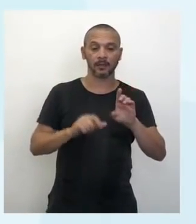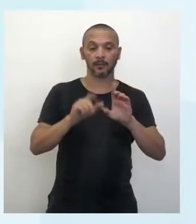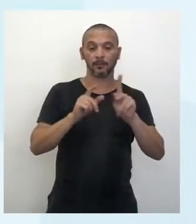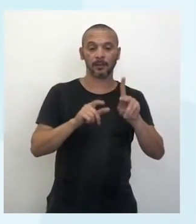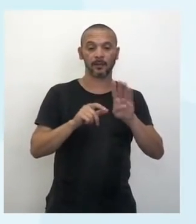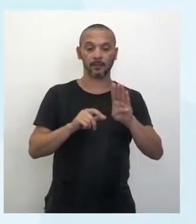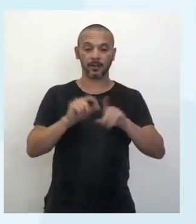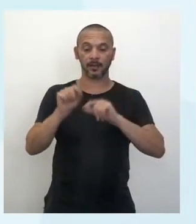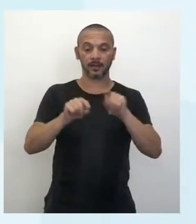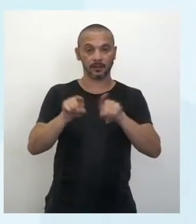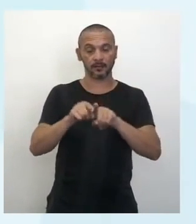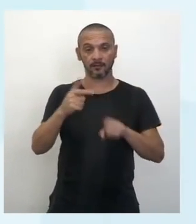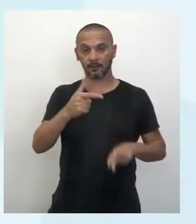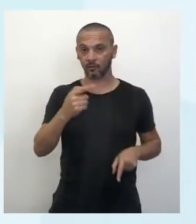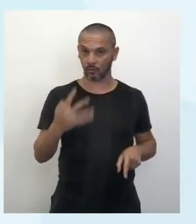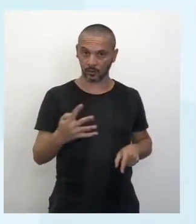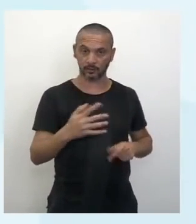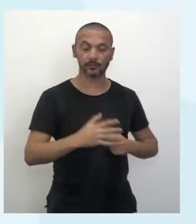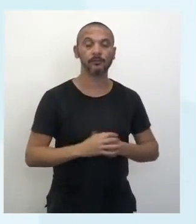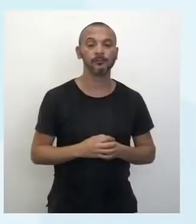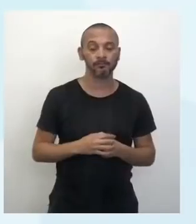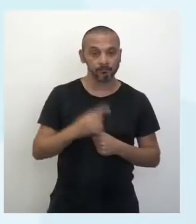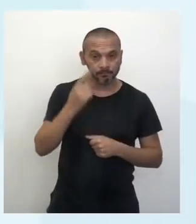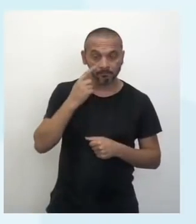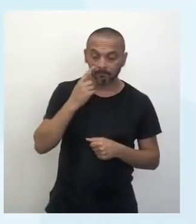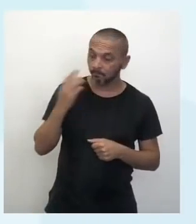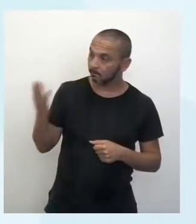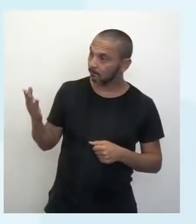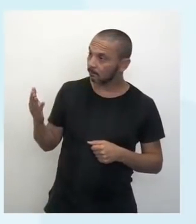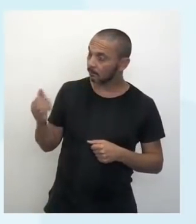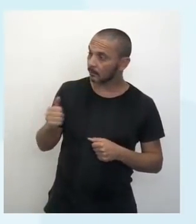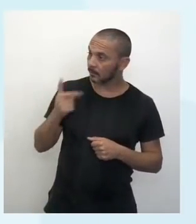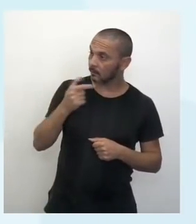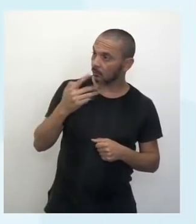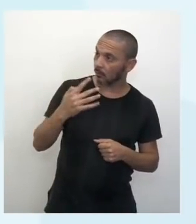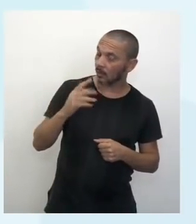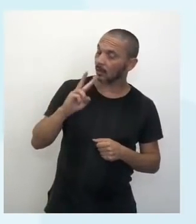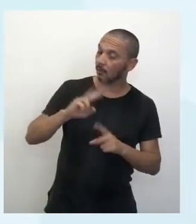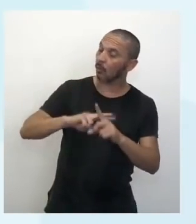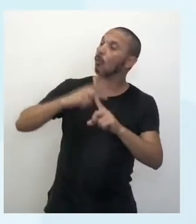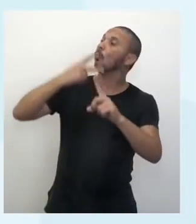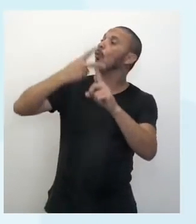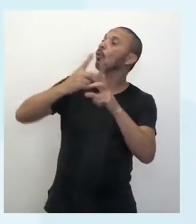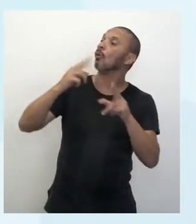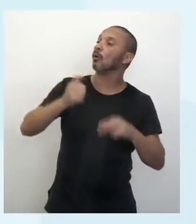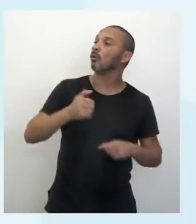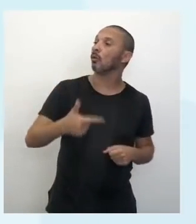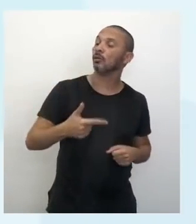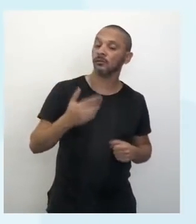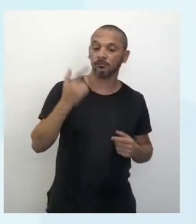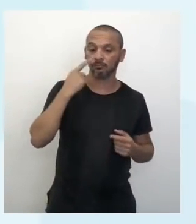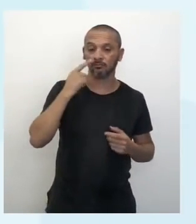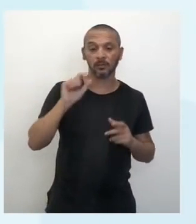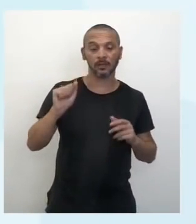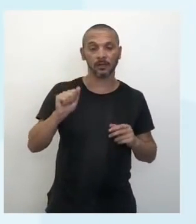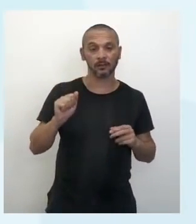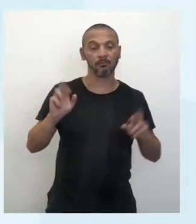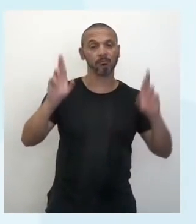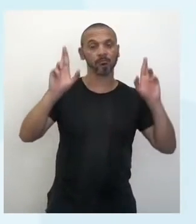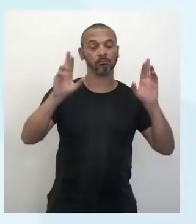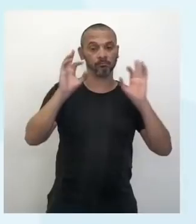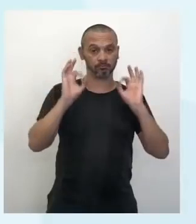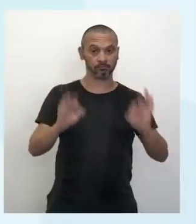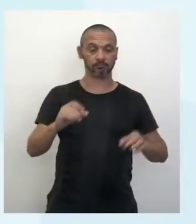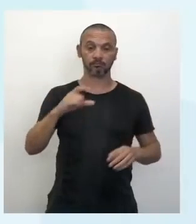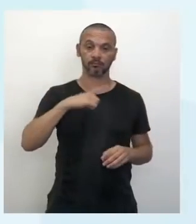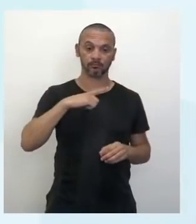perímetro do B é 24. Veja, 24 é o dobro do perímetro de A. Graças a Deus, né? Tá dando certo